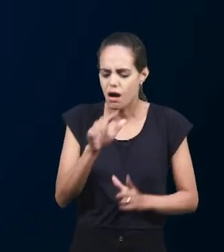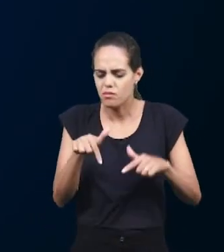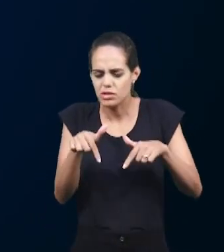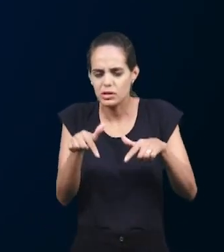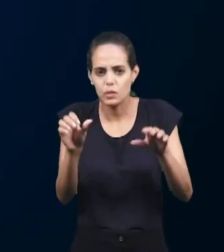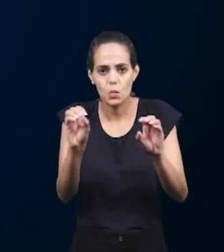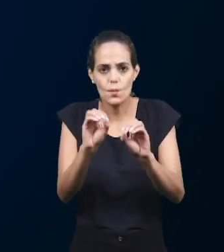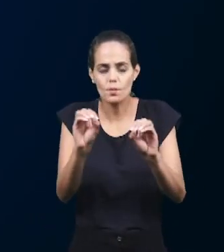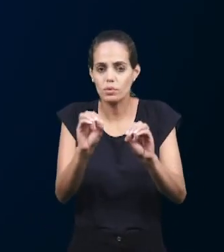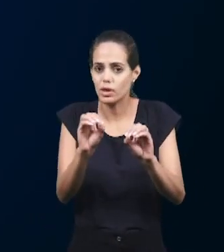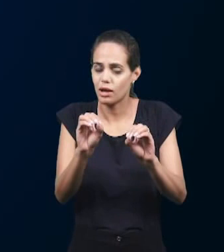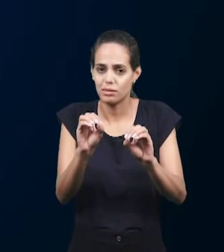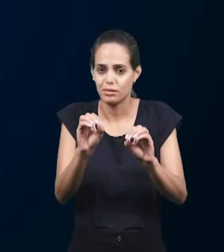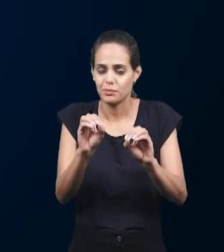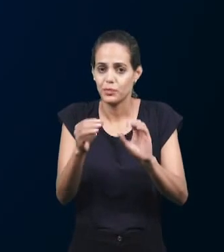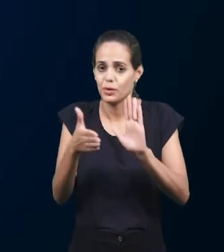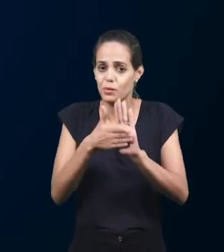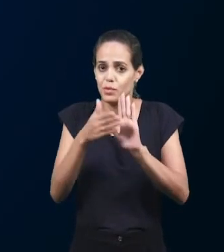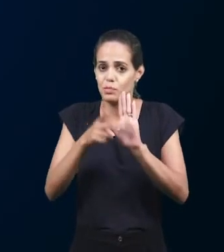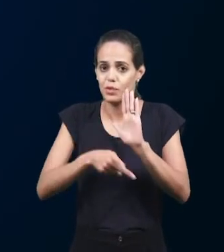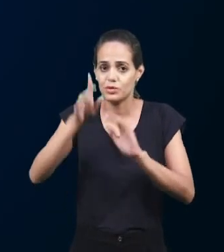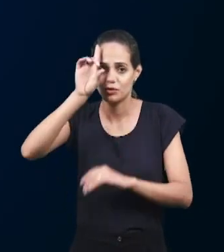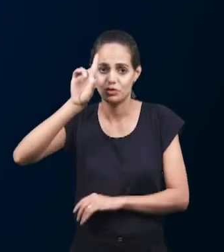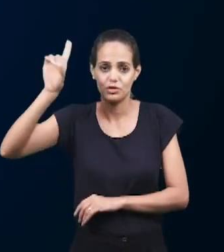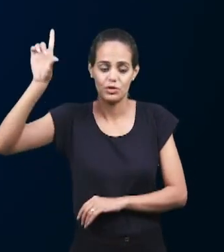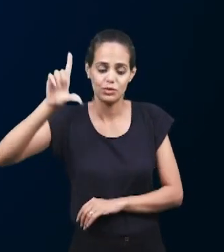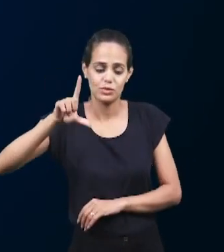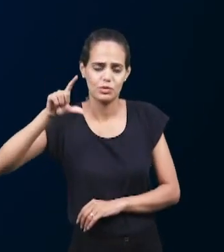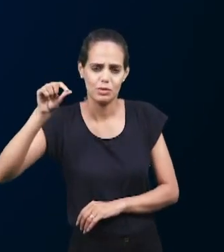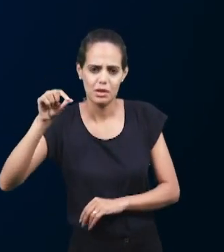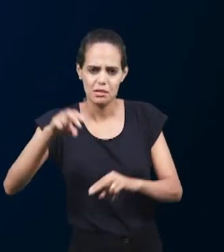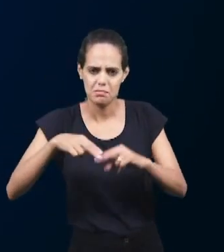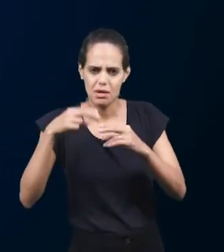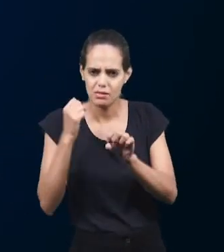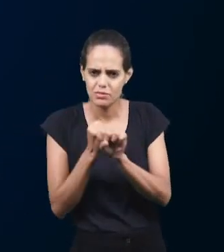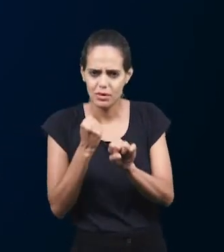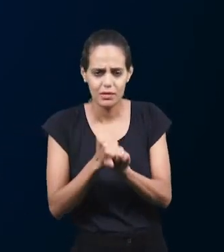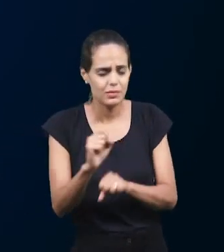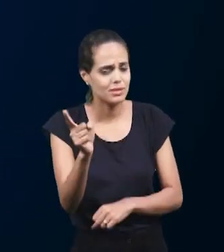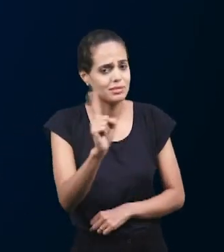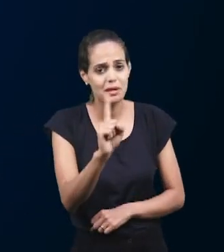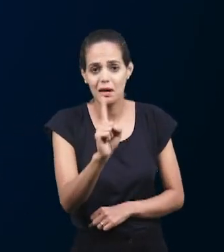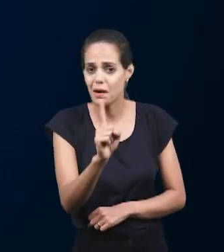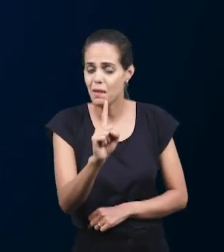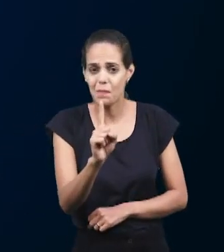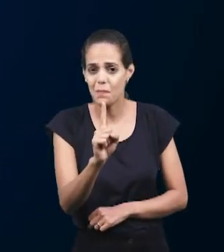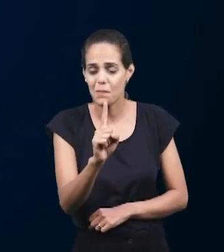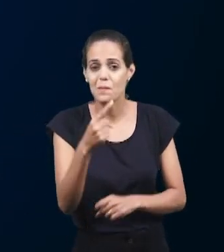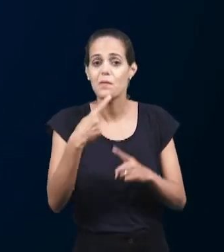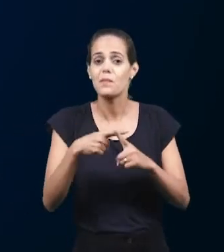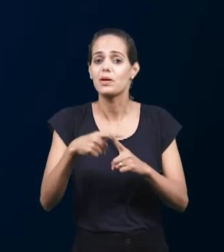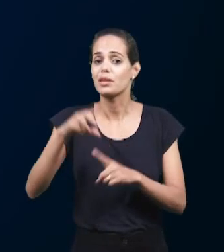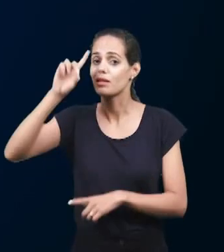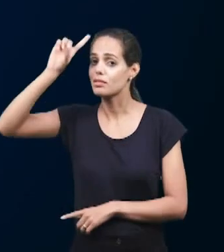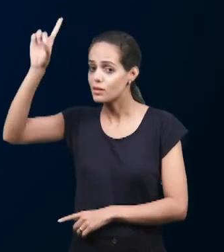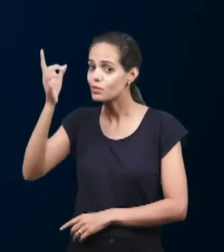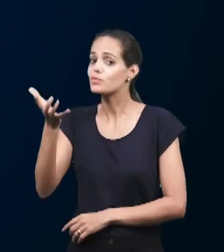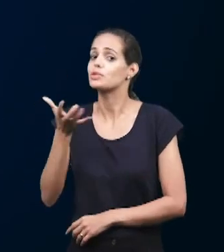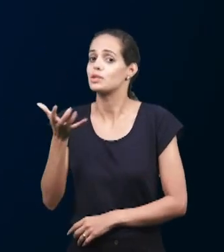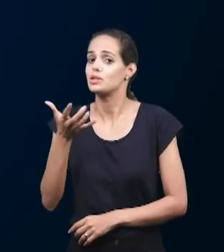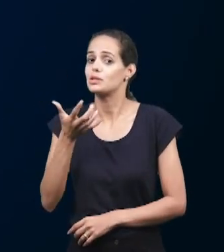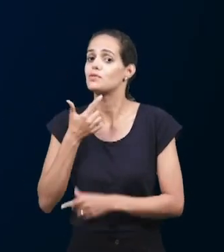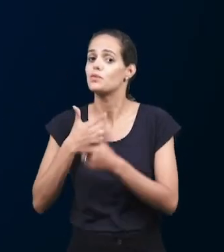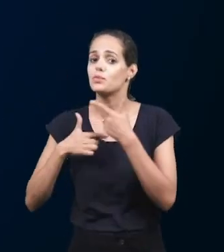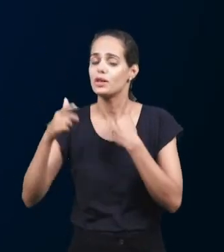de Deus, segundo a eleição, ficasse firme, não por causa das obras, mas por aquele que chama. Nesse texto,